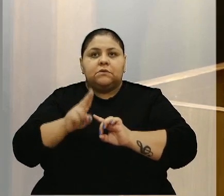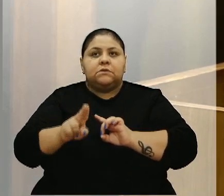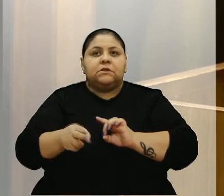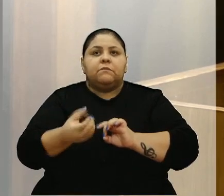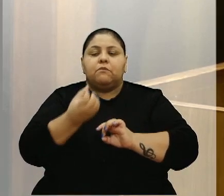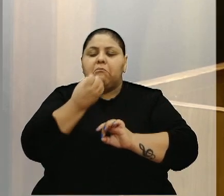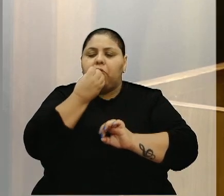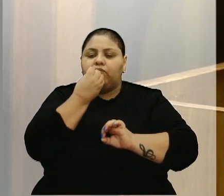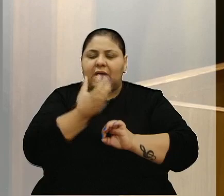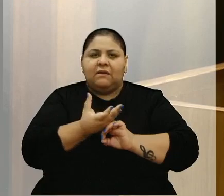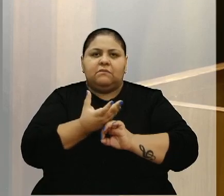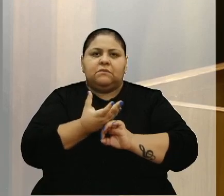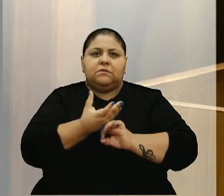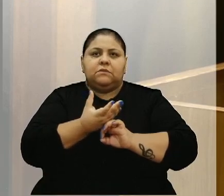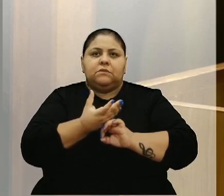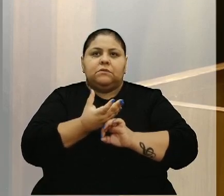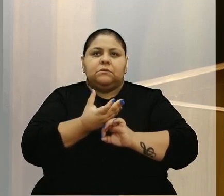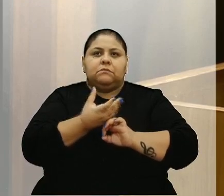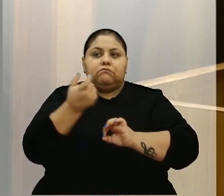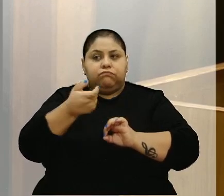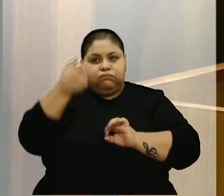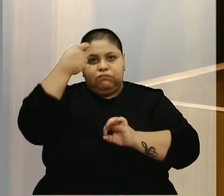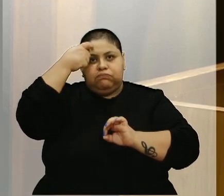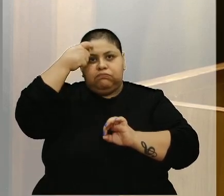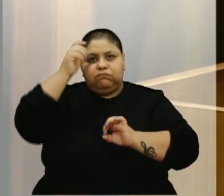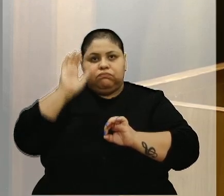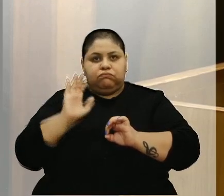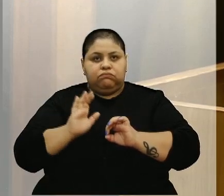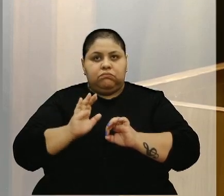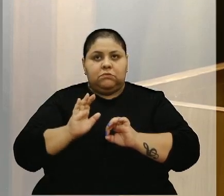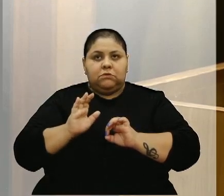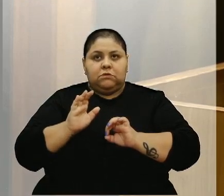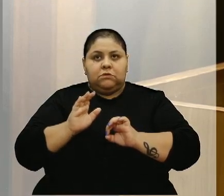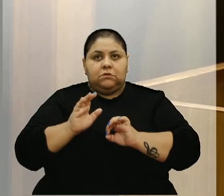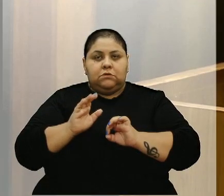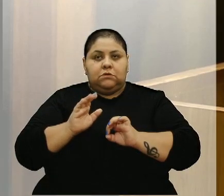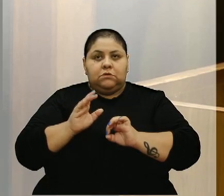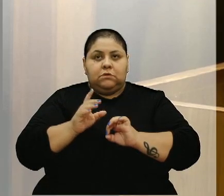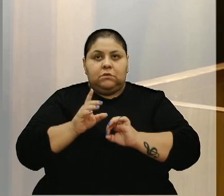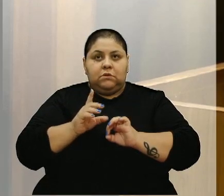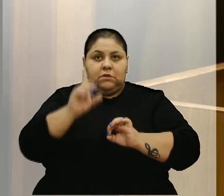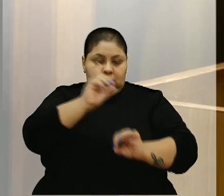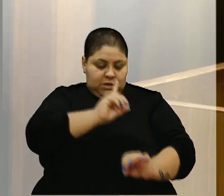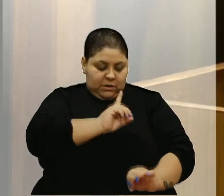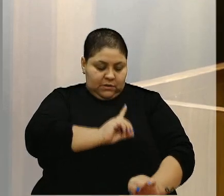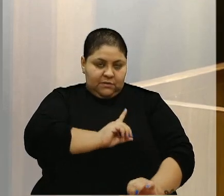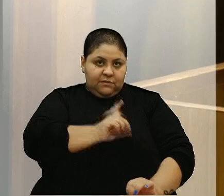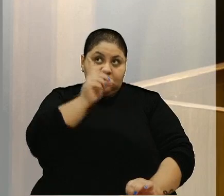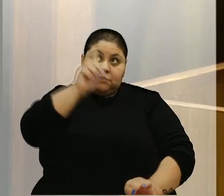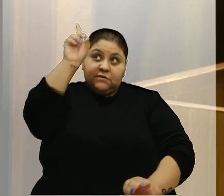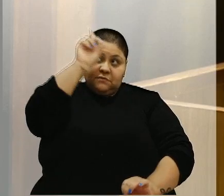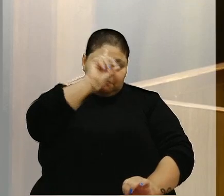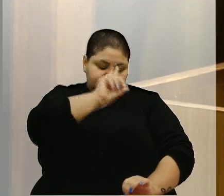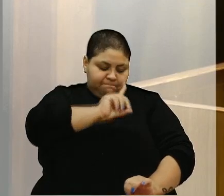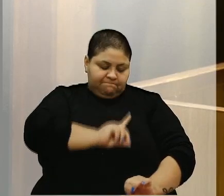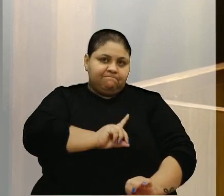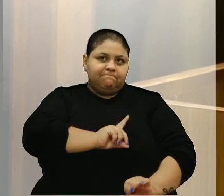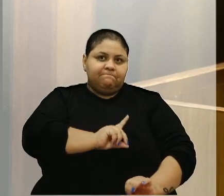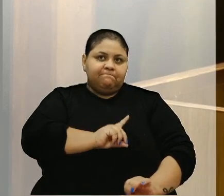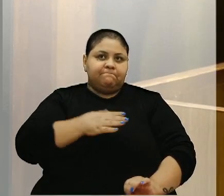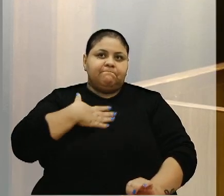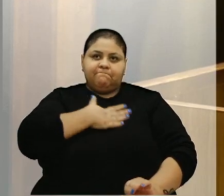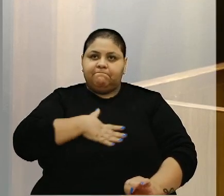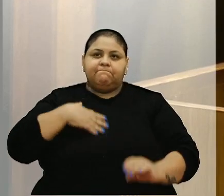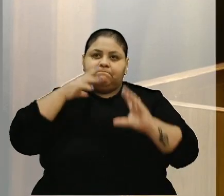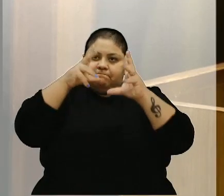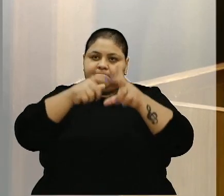bondade, bom senso e Deus no coração. É isso que eu desejo a todos os nobres colegas